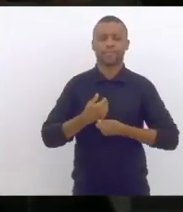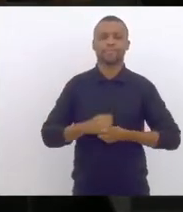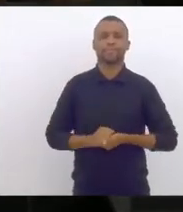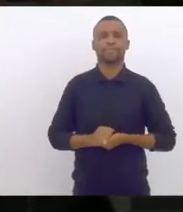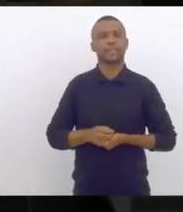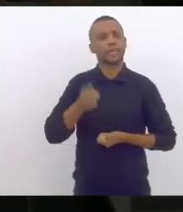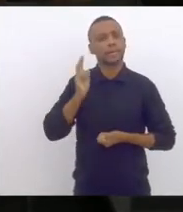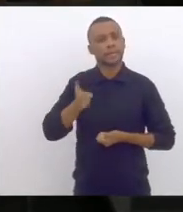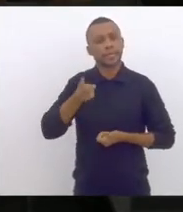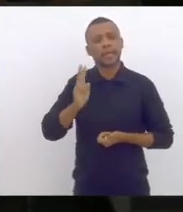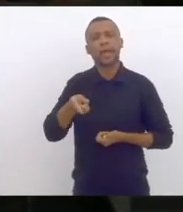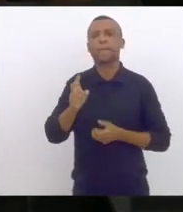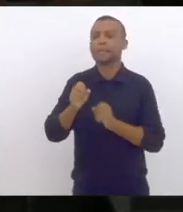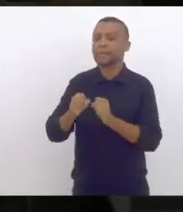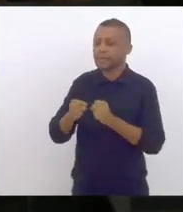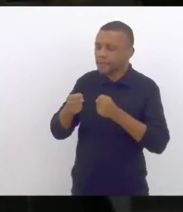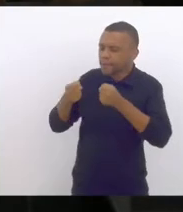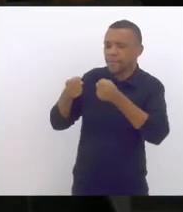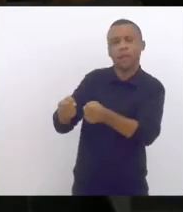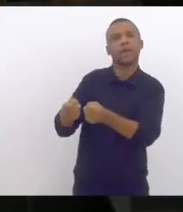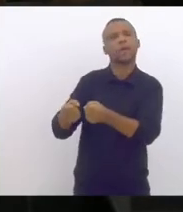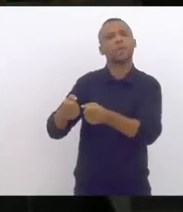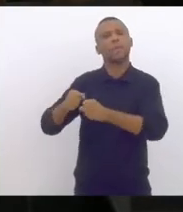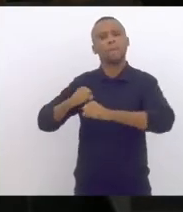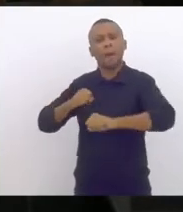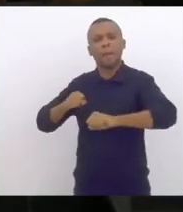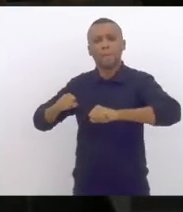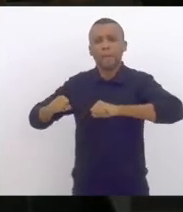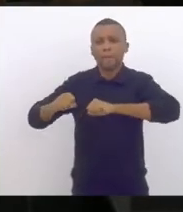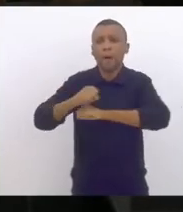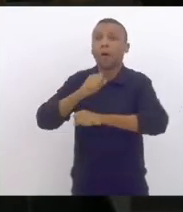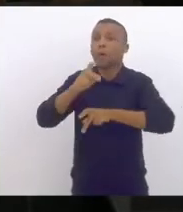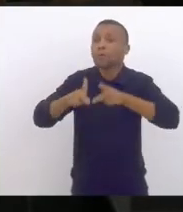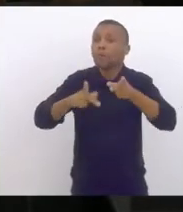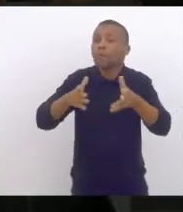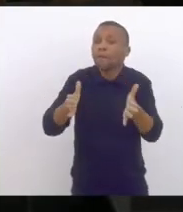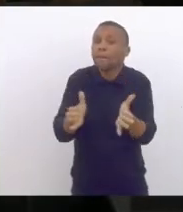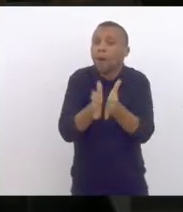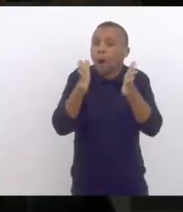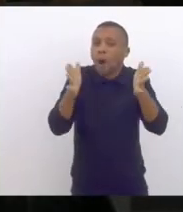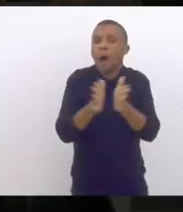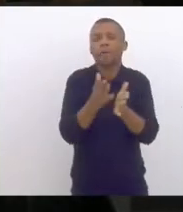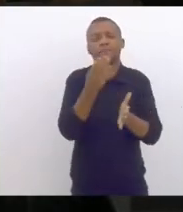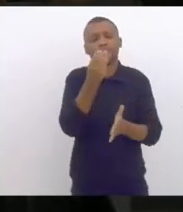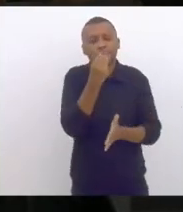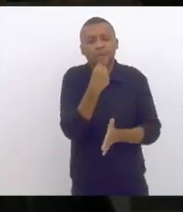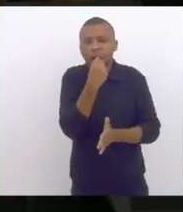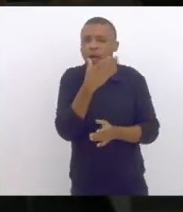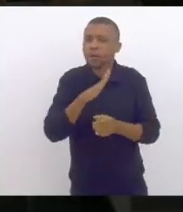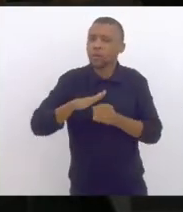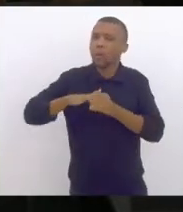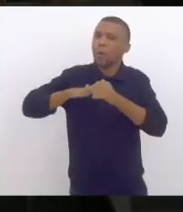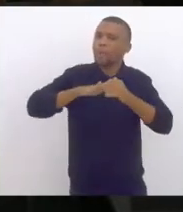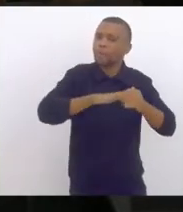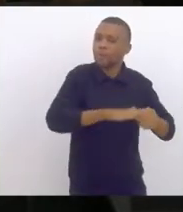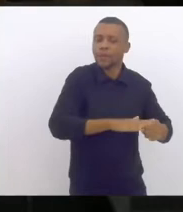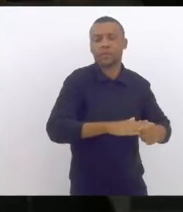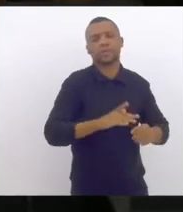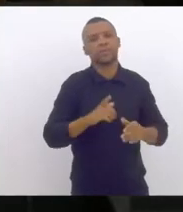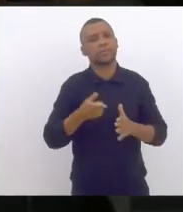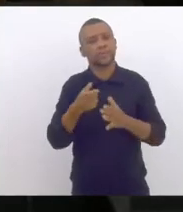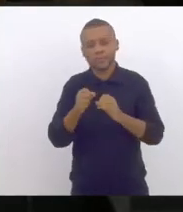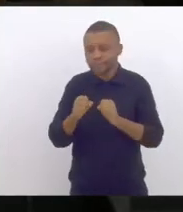sempre na defesa dos fracos e oprimidos, e que tem uma